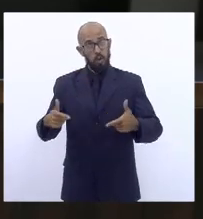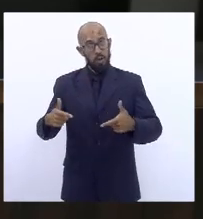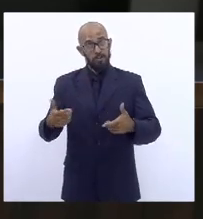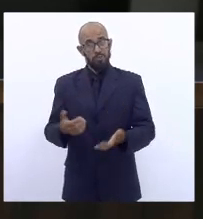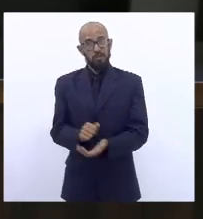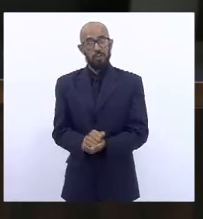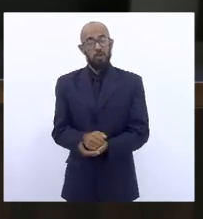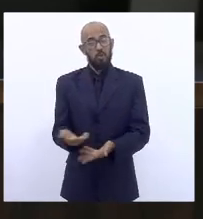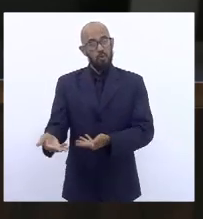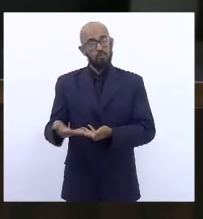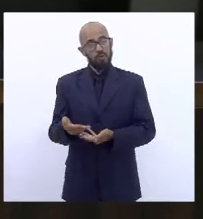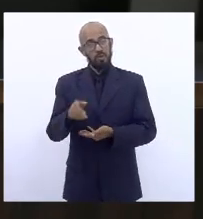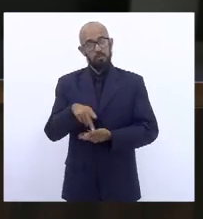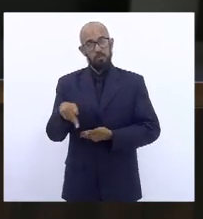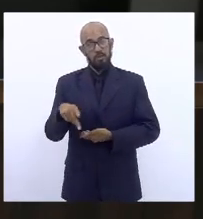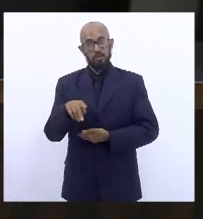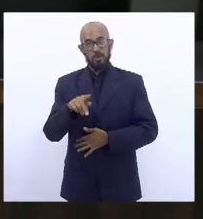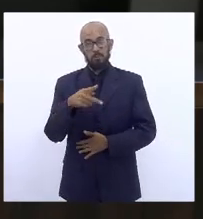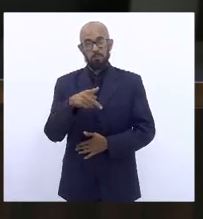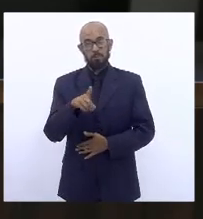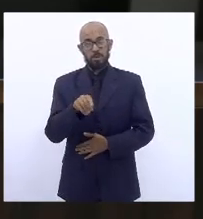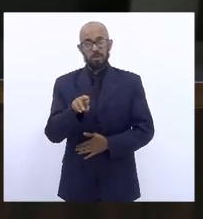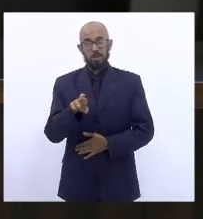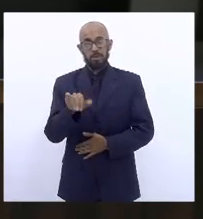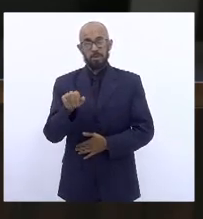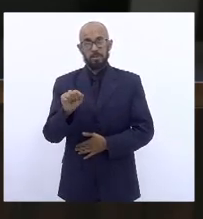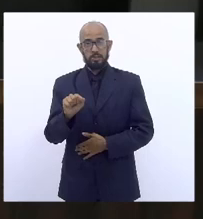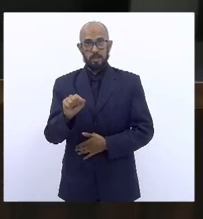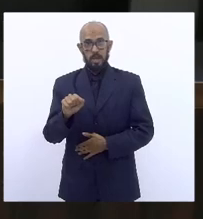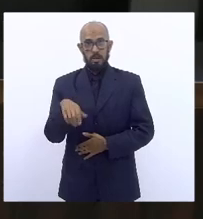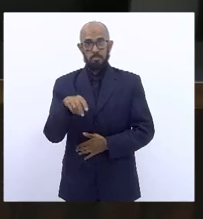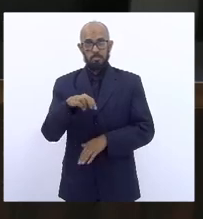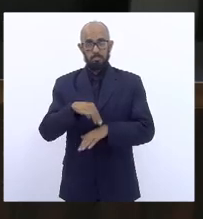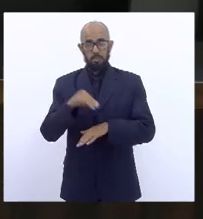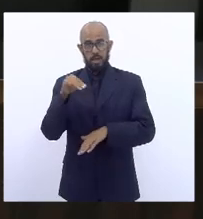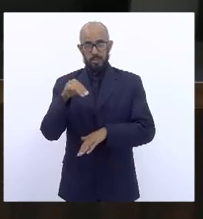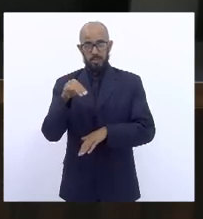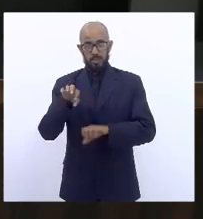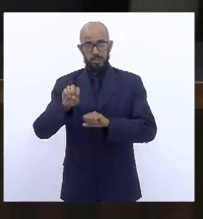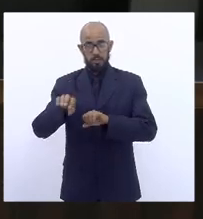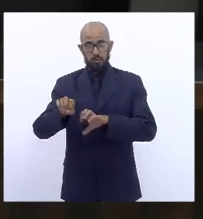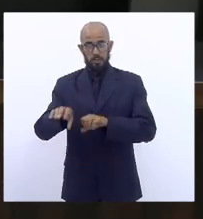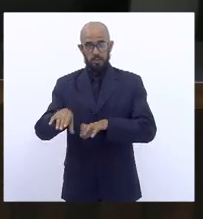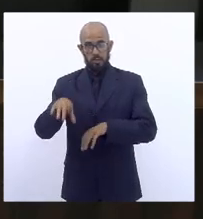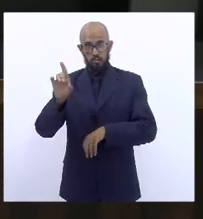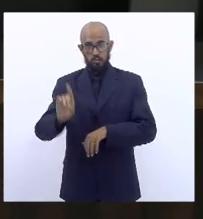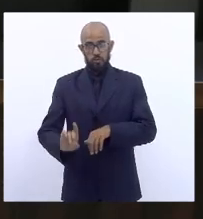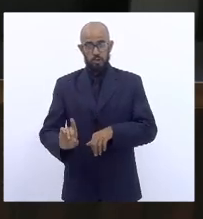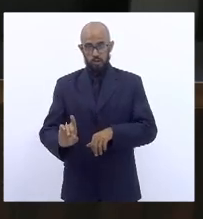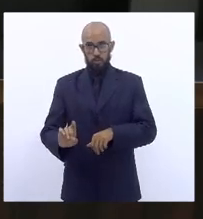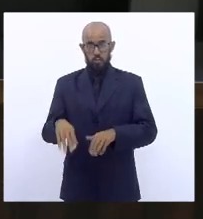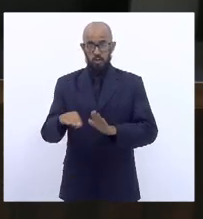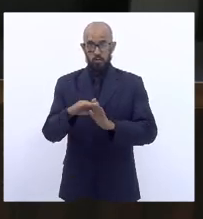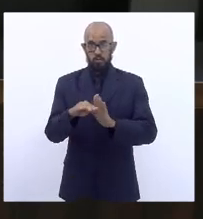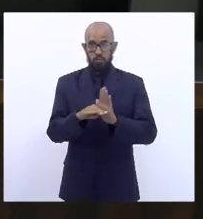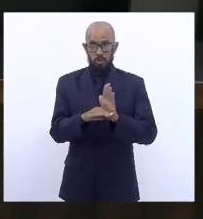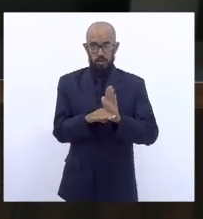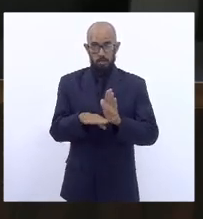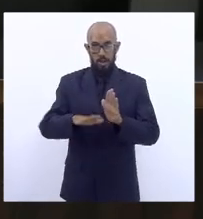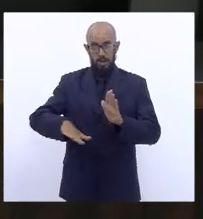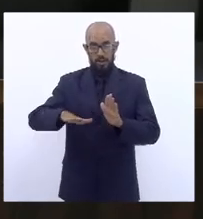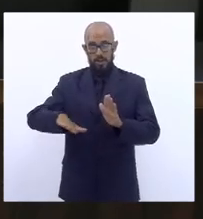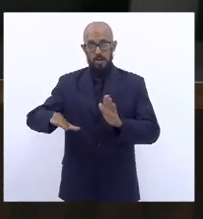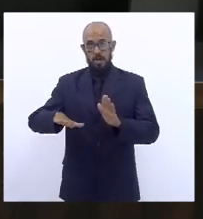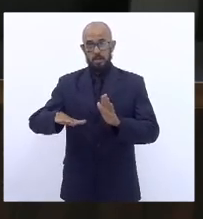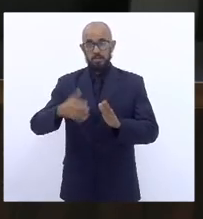a professora Patrícia Gomes, mestre em Educação pela Universidade Federal Fluminense e diretora do programa Criança na Creche,